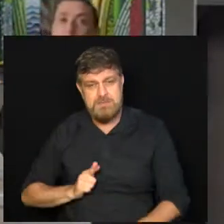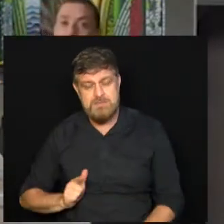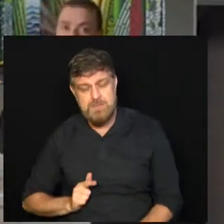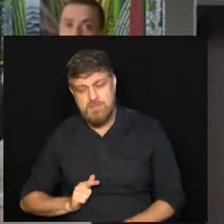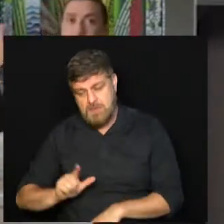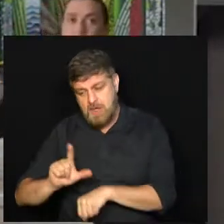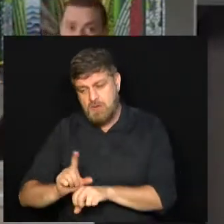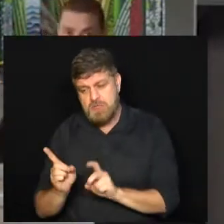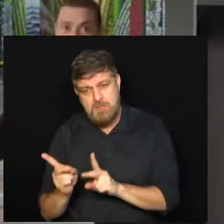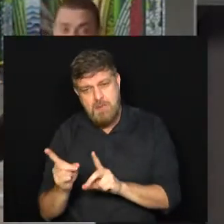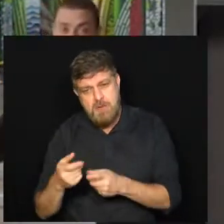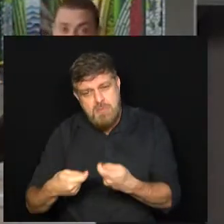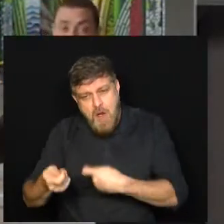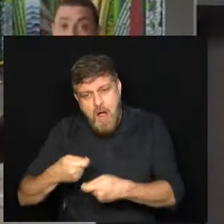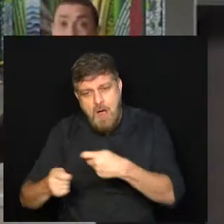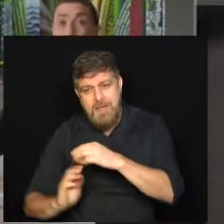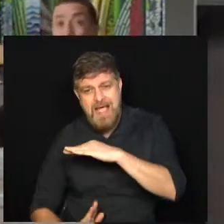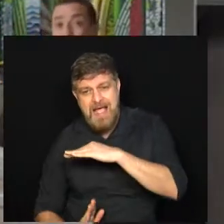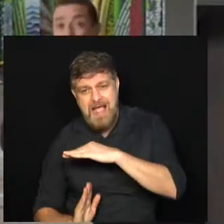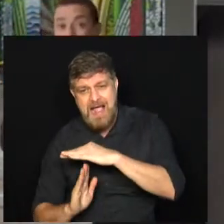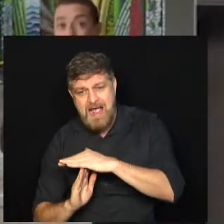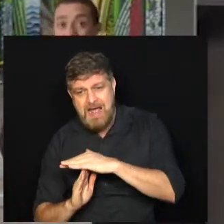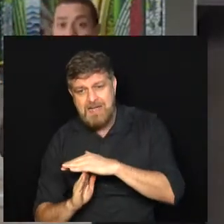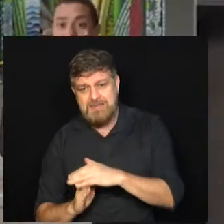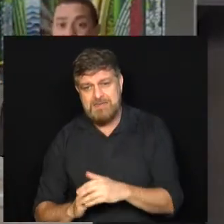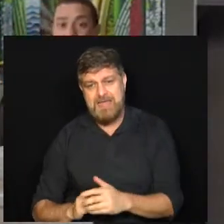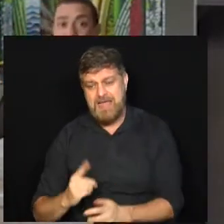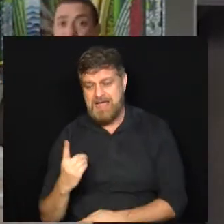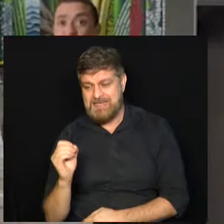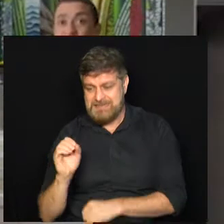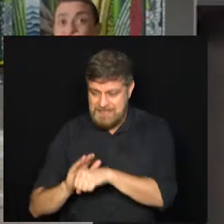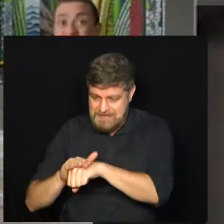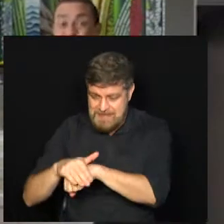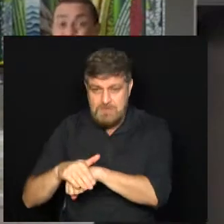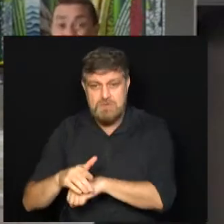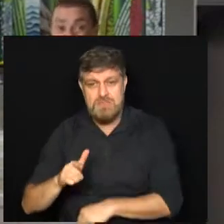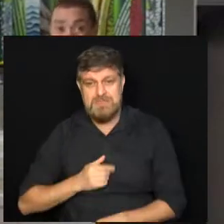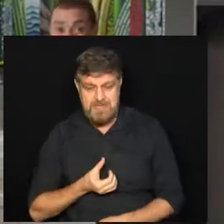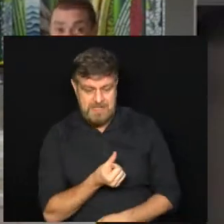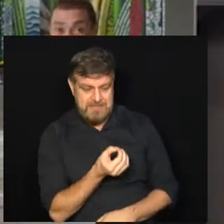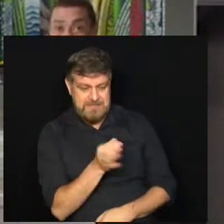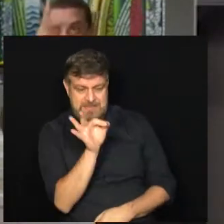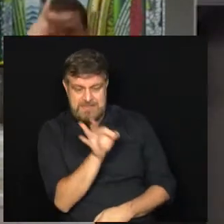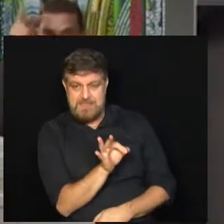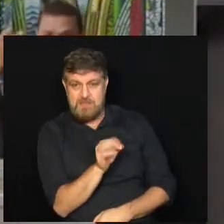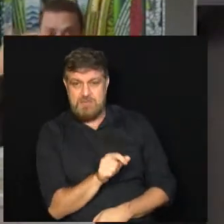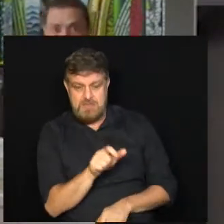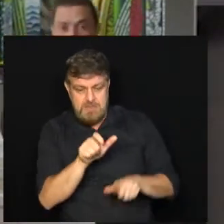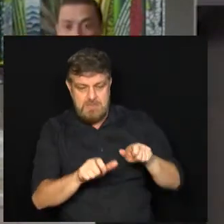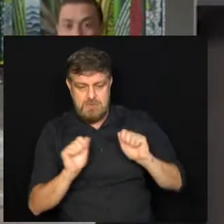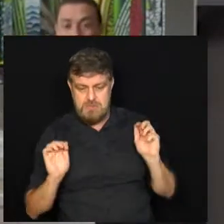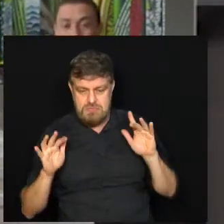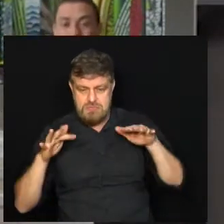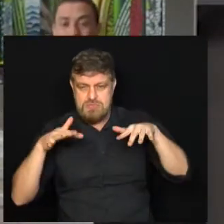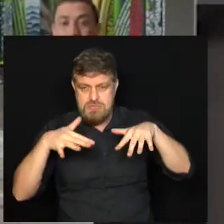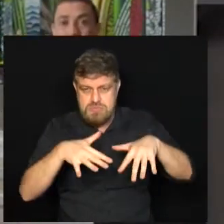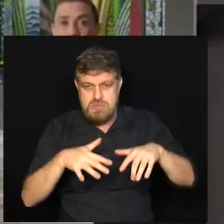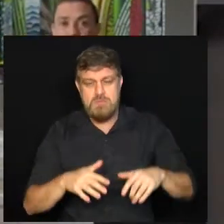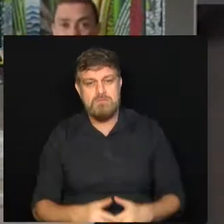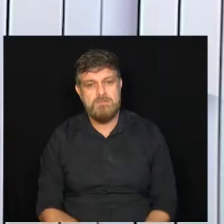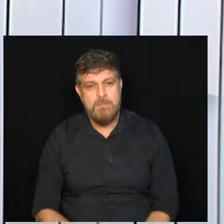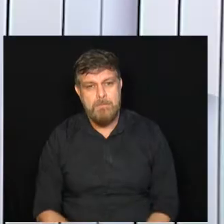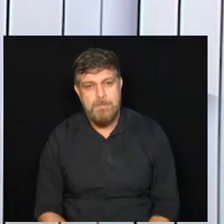atividades econômicas até às 22 horas e 60% de ocupação dos